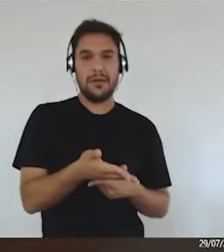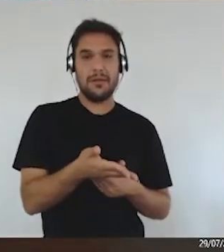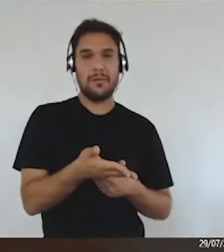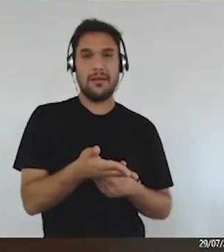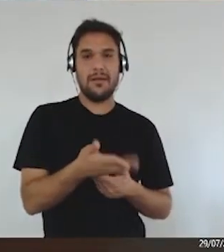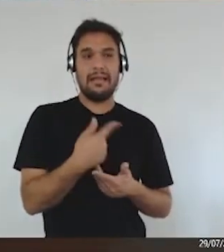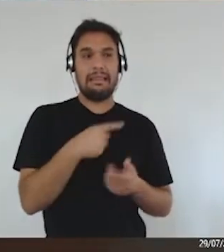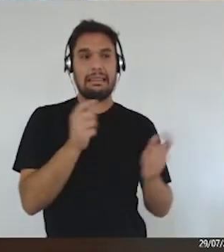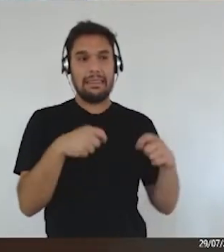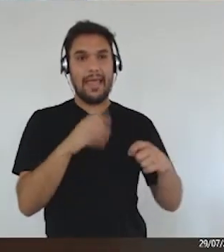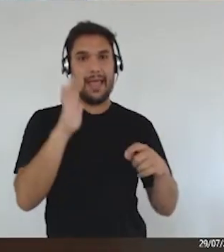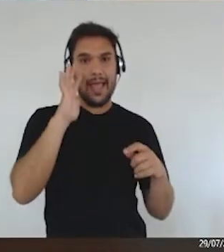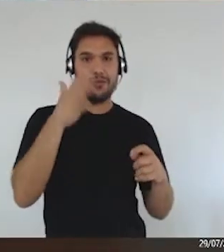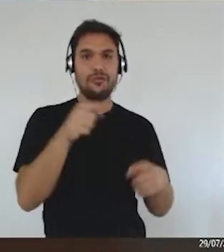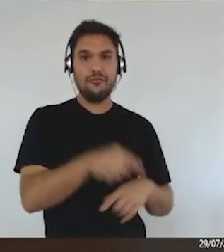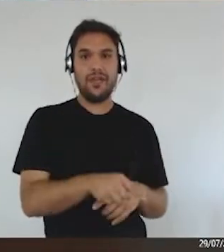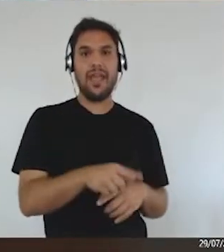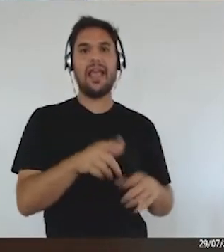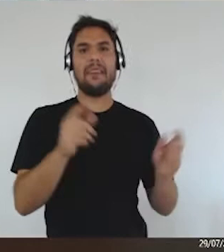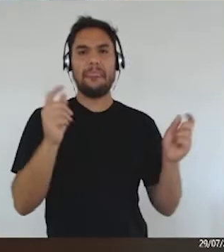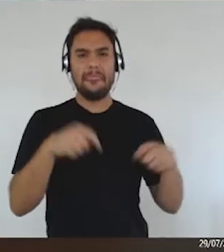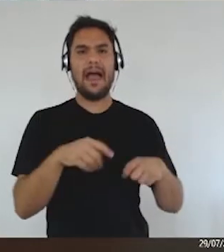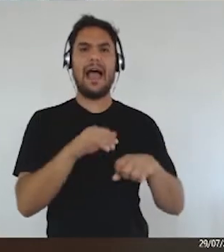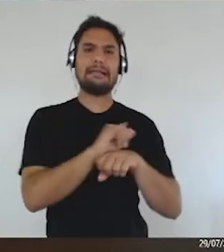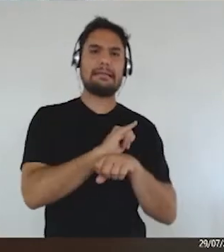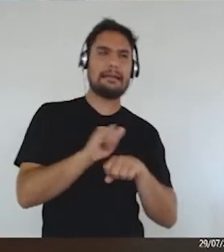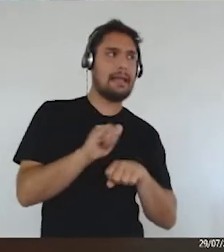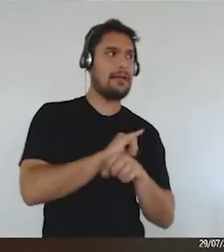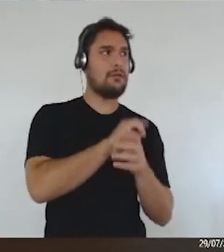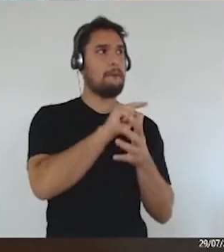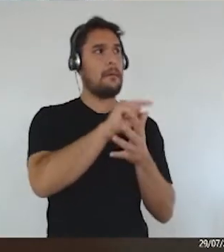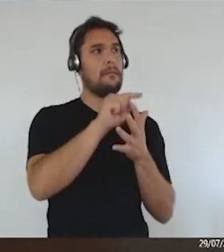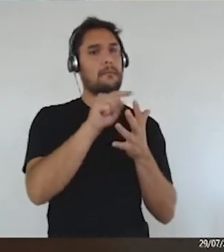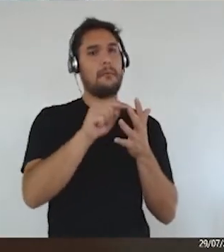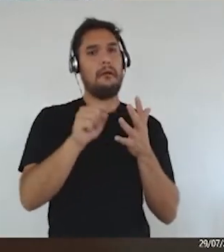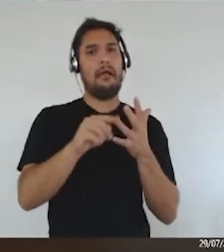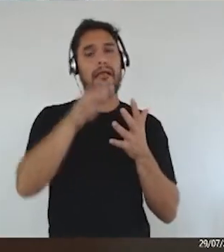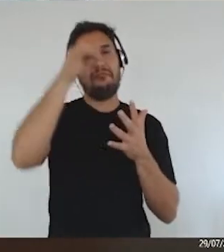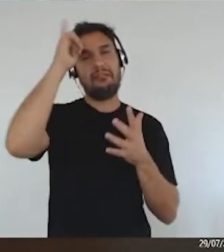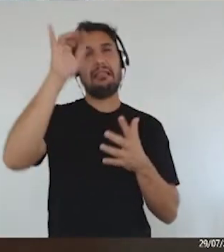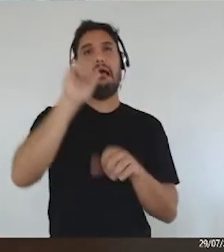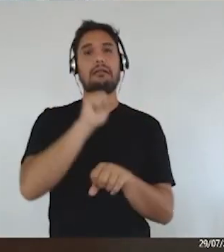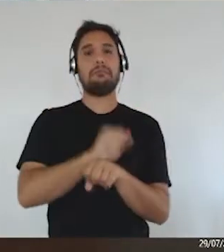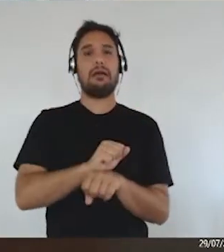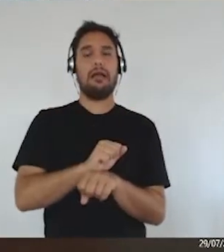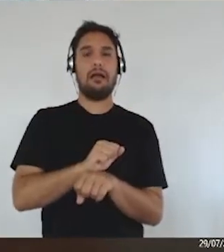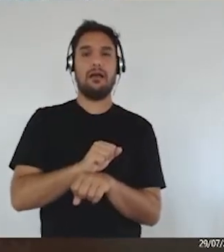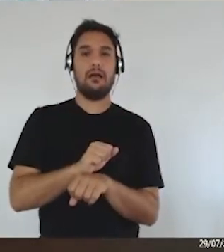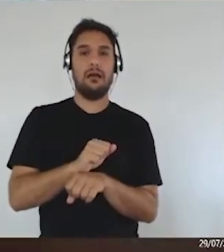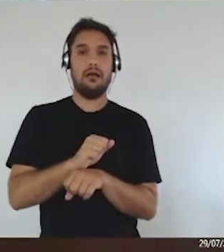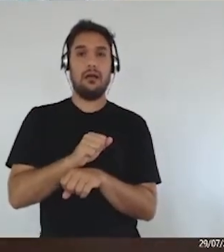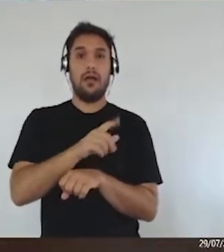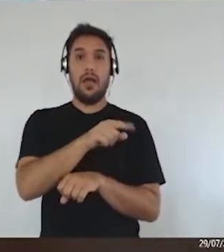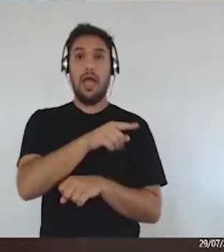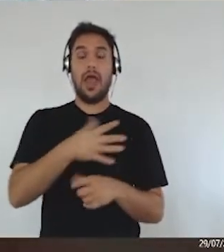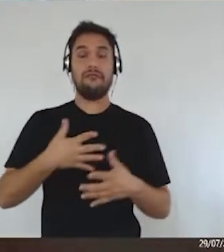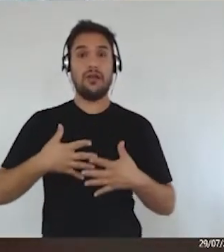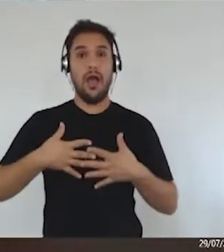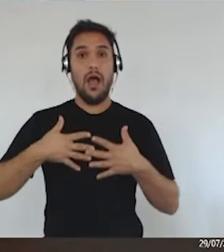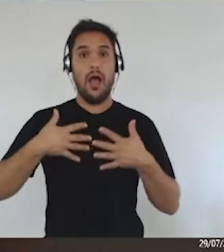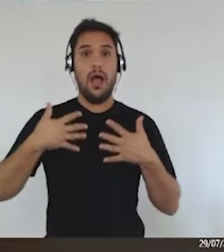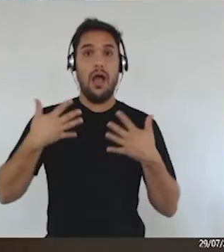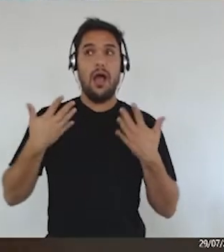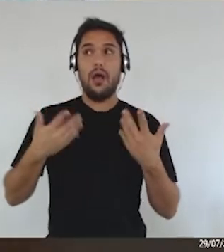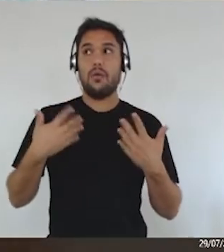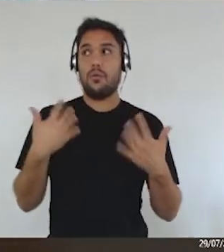realmente tem solução, tem forma de resolver sem esperar o outro, elas ficam muito encantadas,